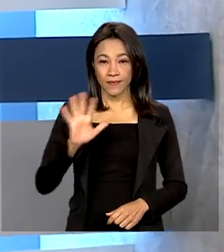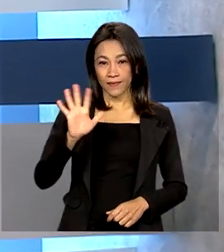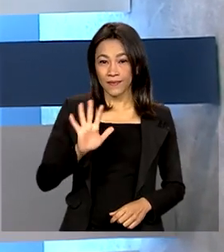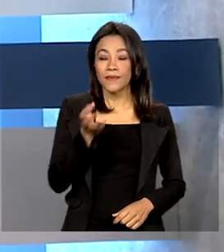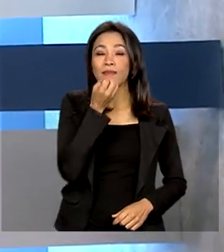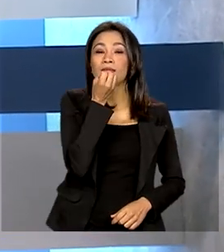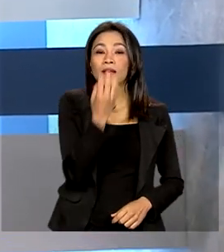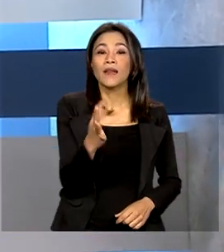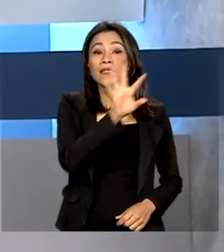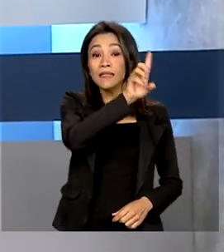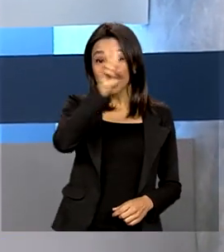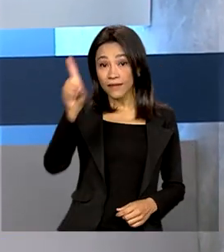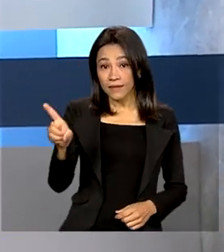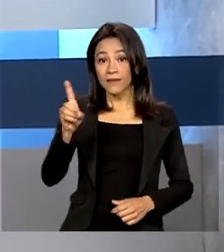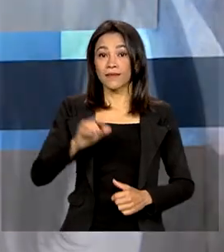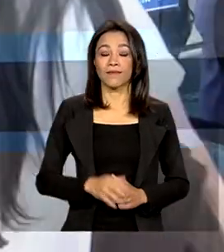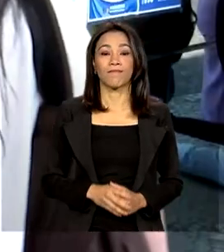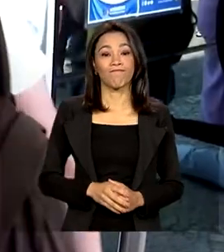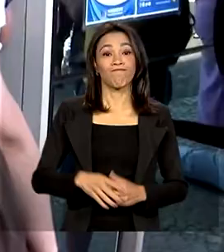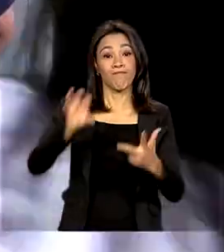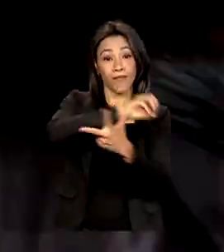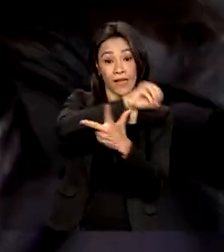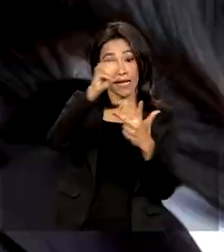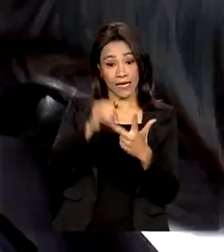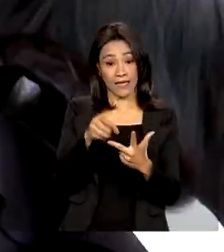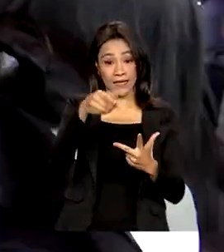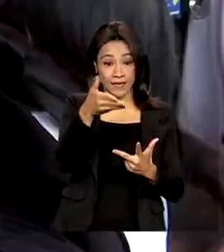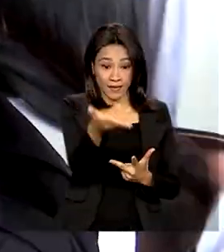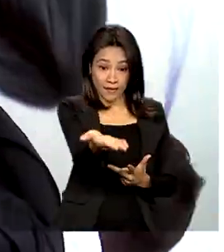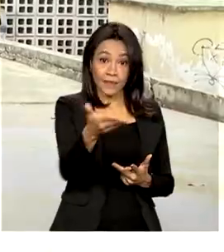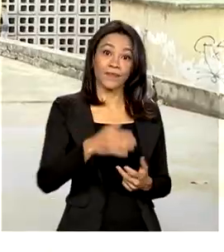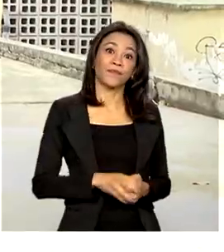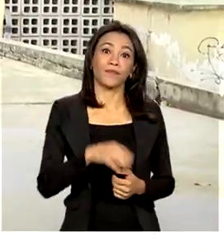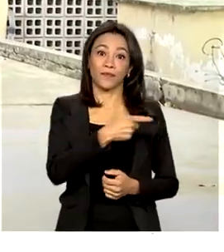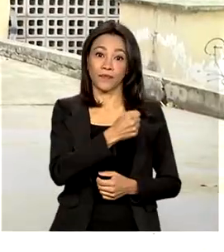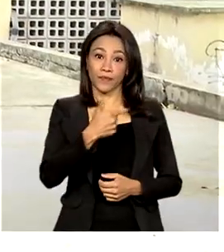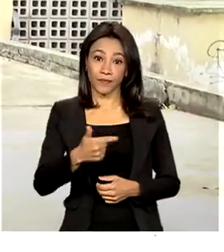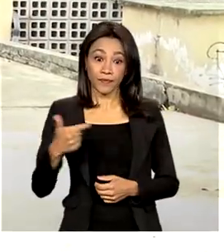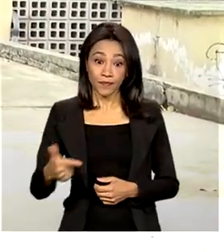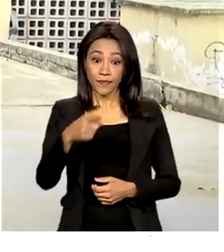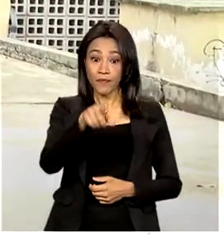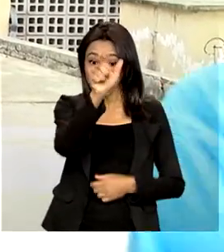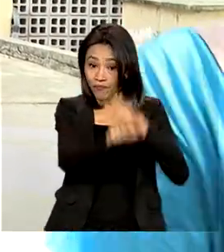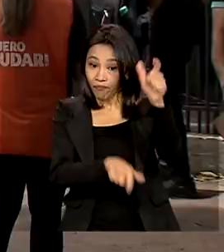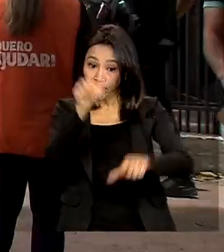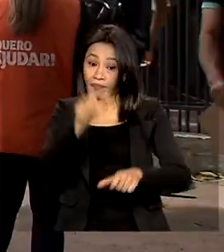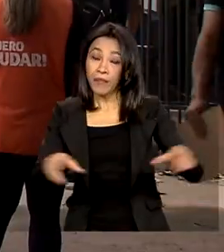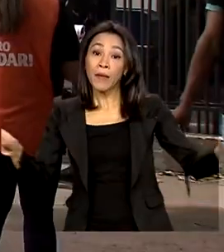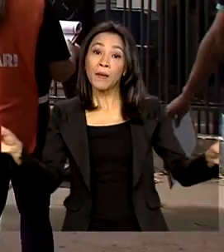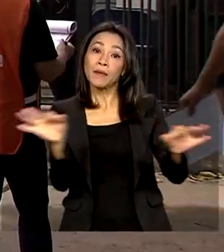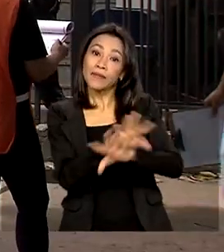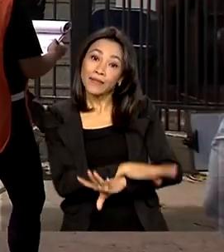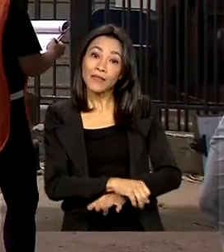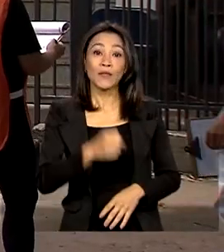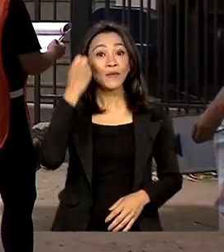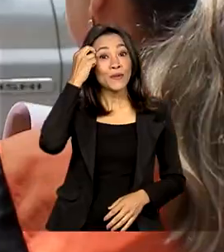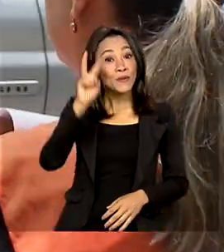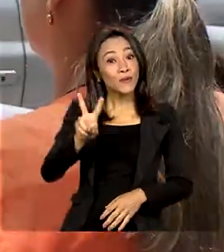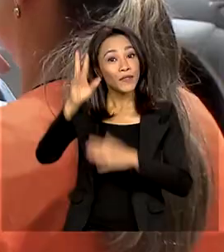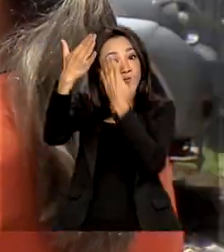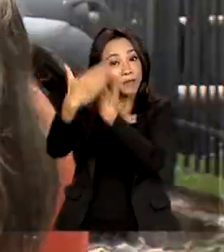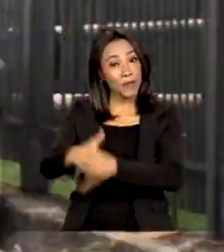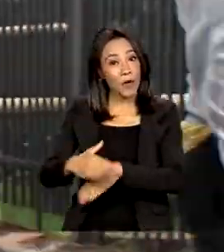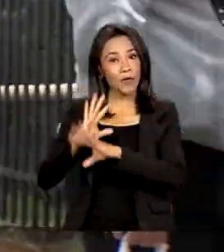Olá, bom dia! Enem 2022. Participantes concluem o segundo dia de provas. Balanço